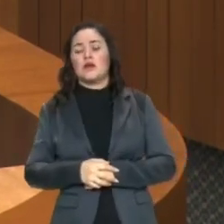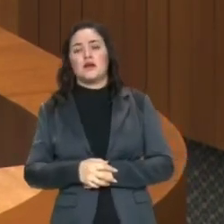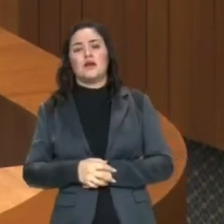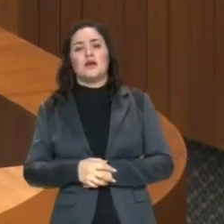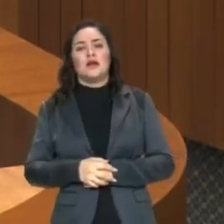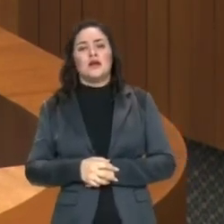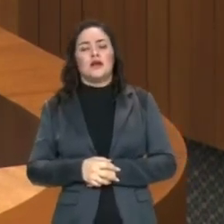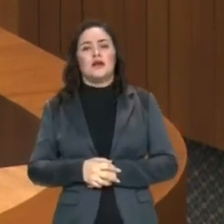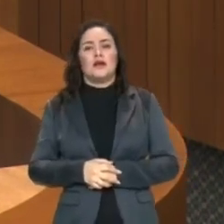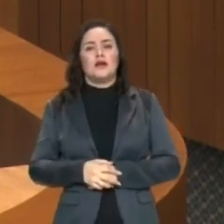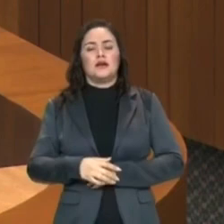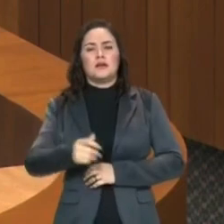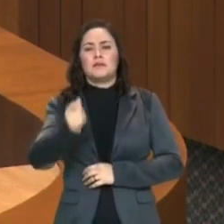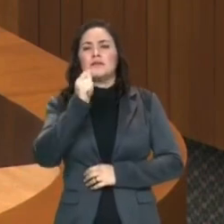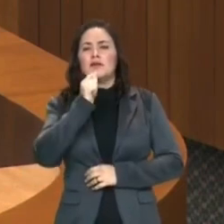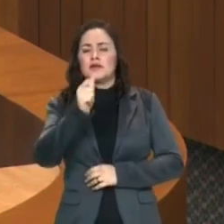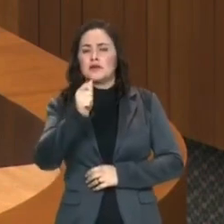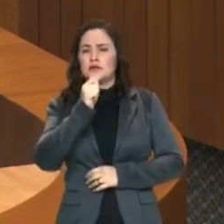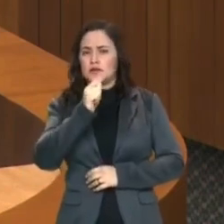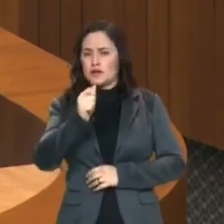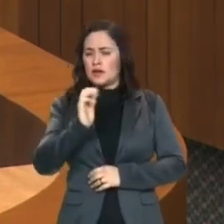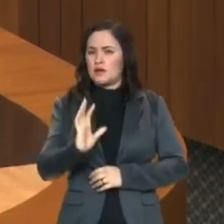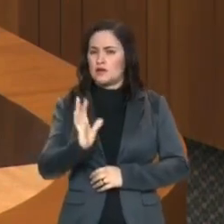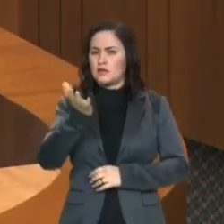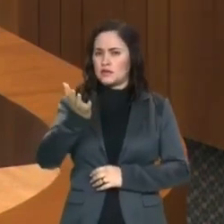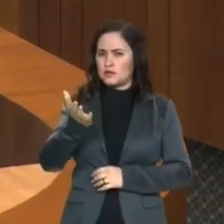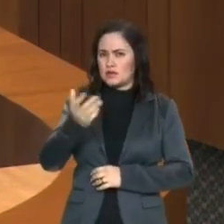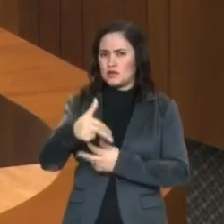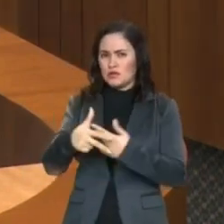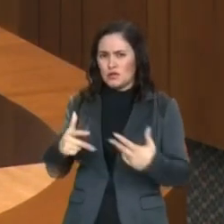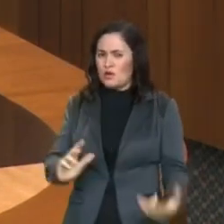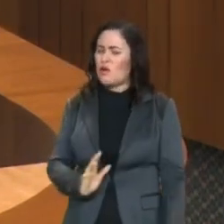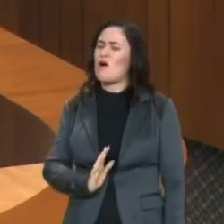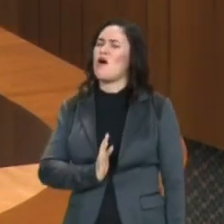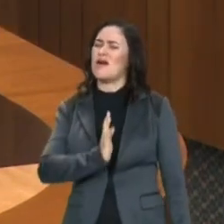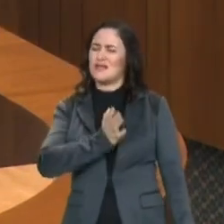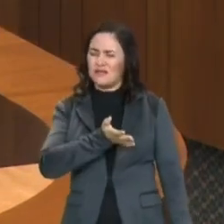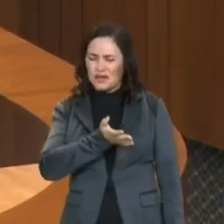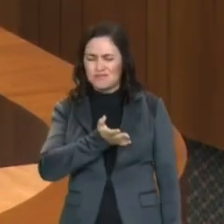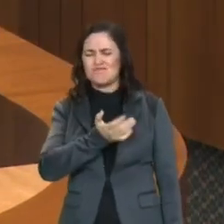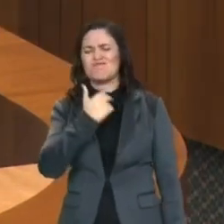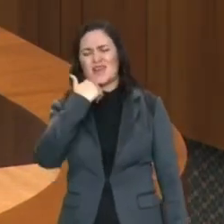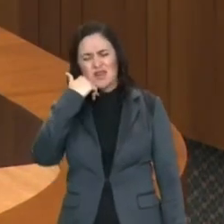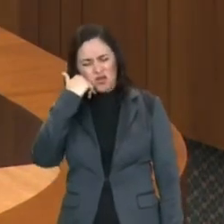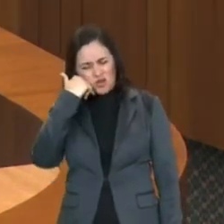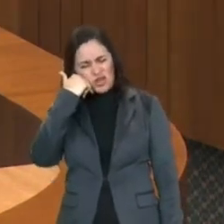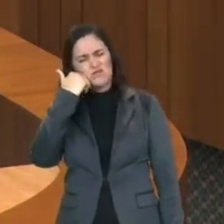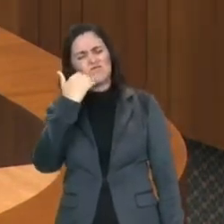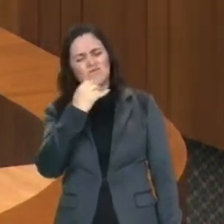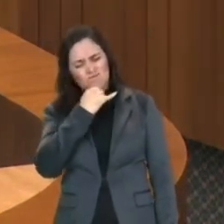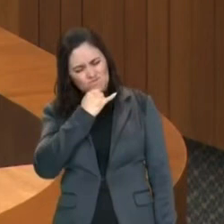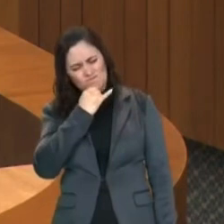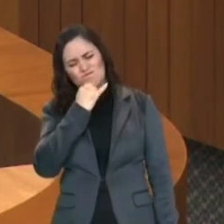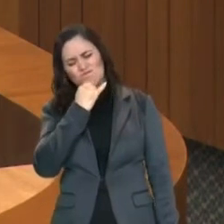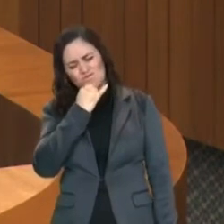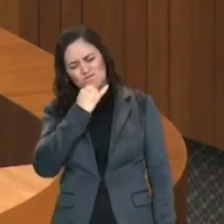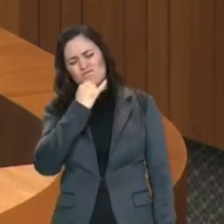cabulosas, envergonhantes, ridículas, deprimentes,